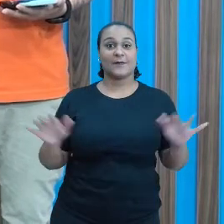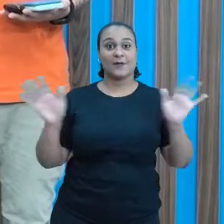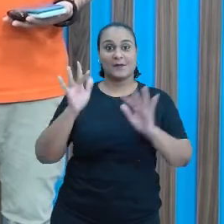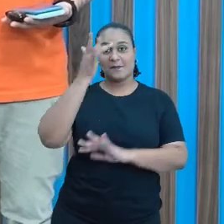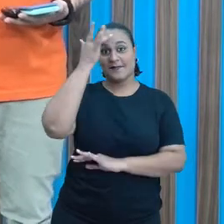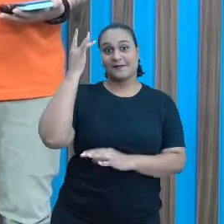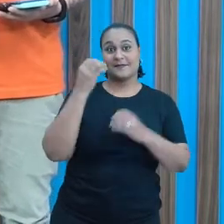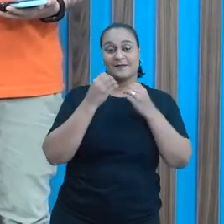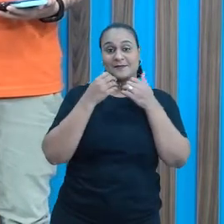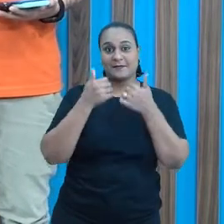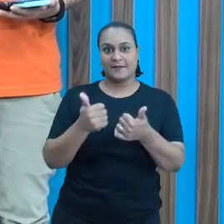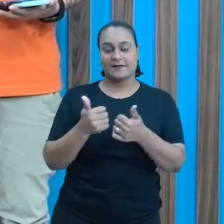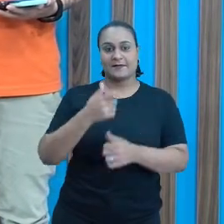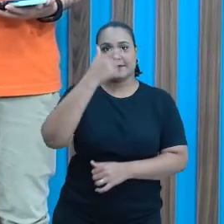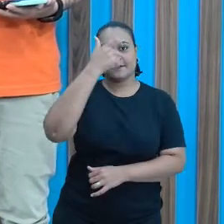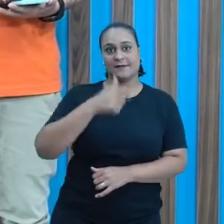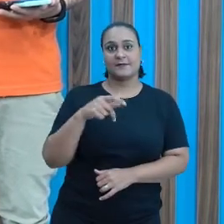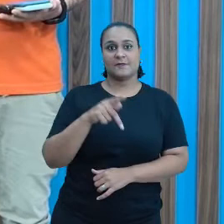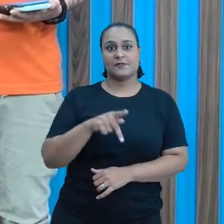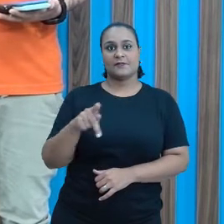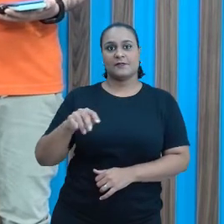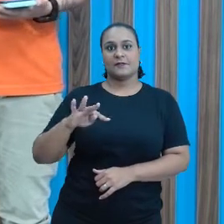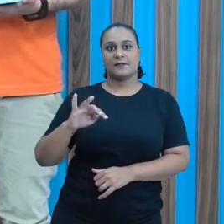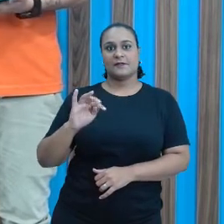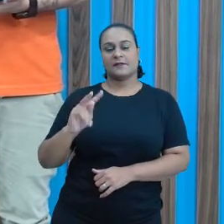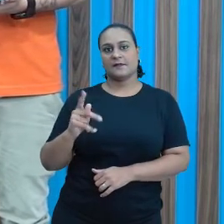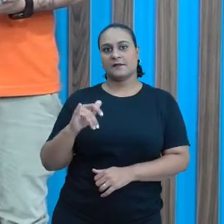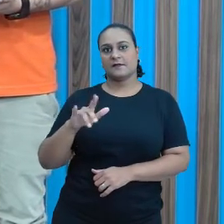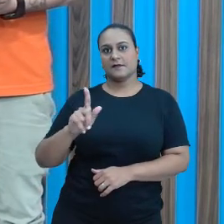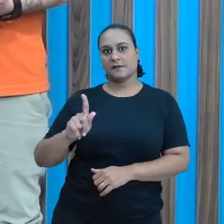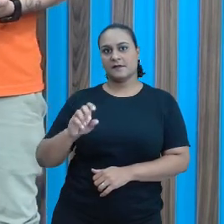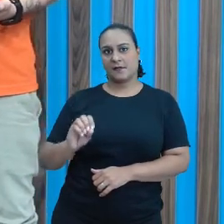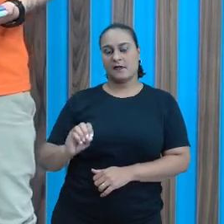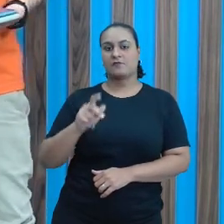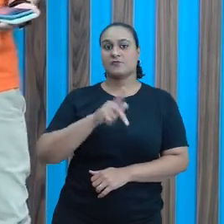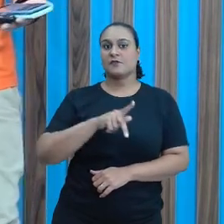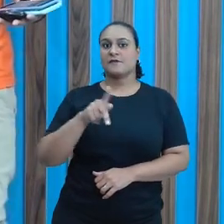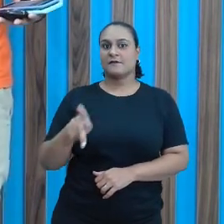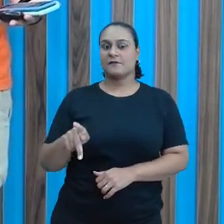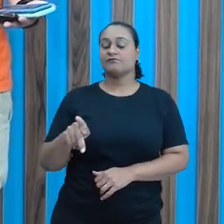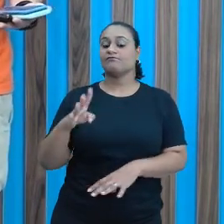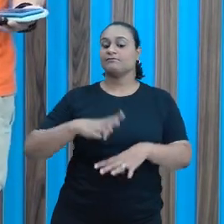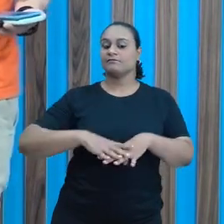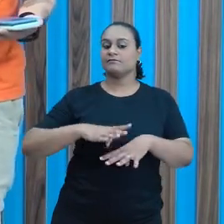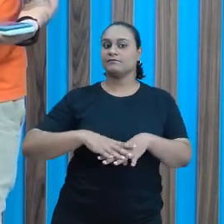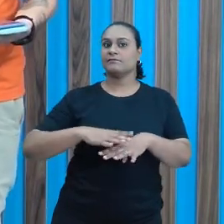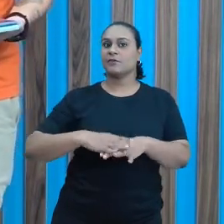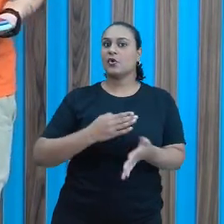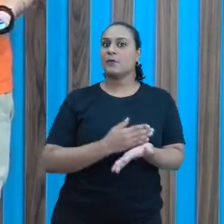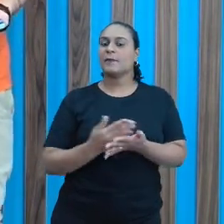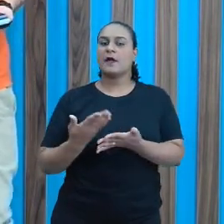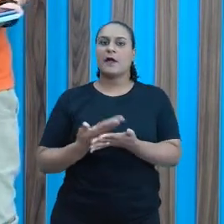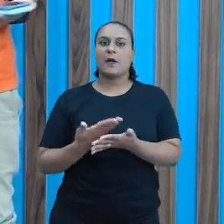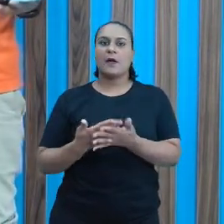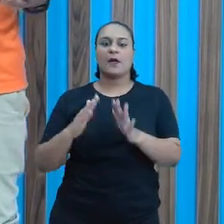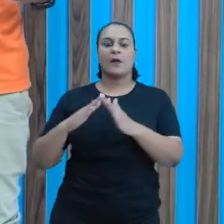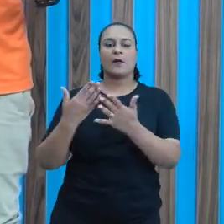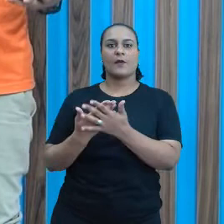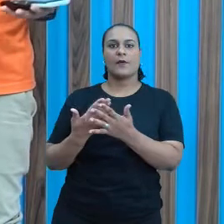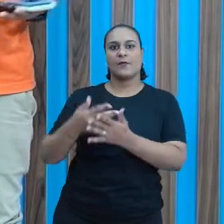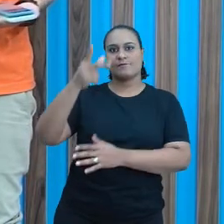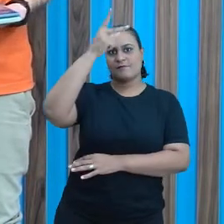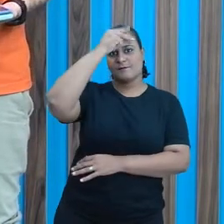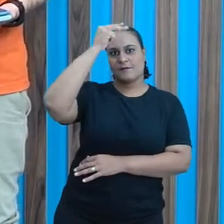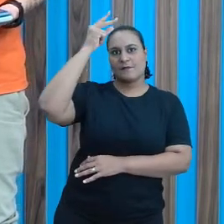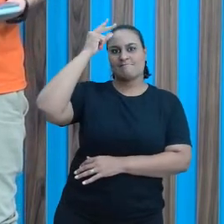pessoal, tudo bem? Eu me chamo Tiago, professor de matemática. Estamos iniciando mais uma aula da Escola Municipal para Aulas